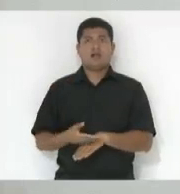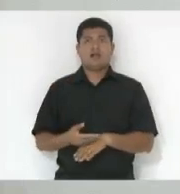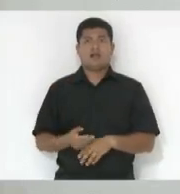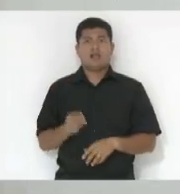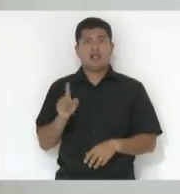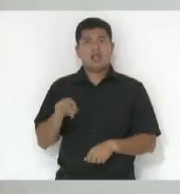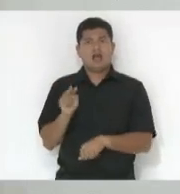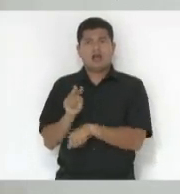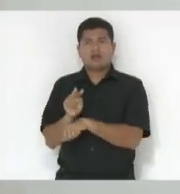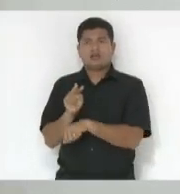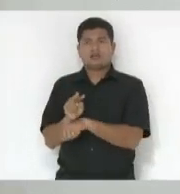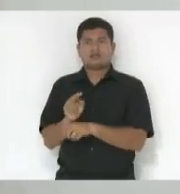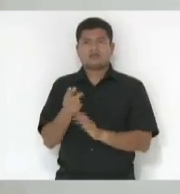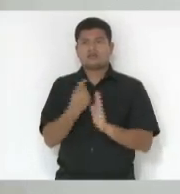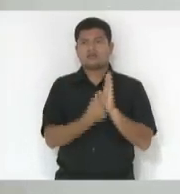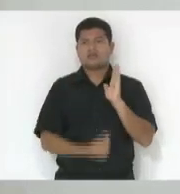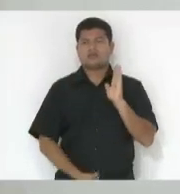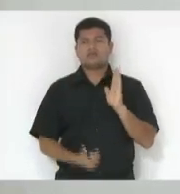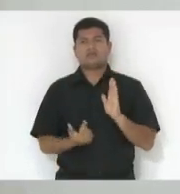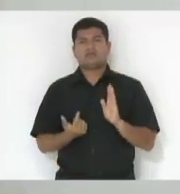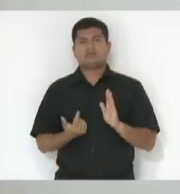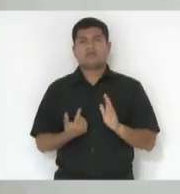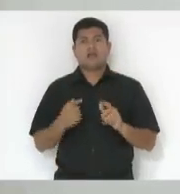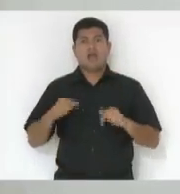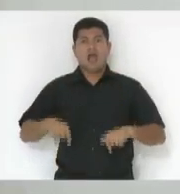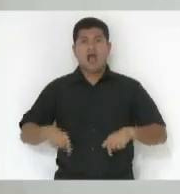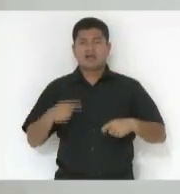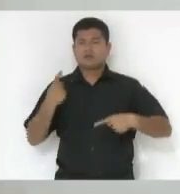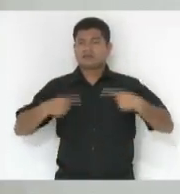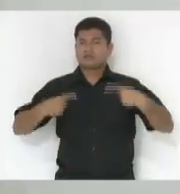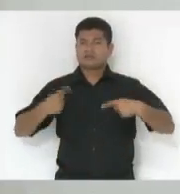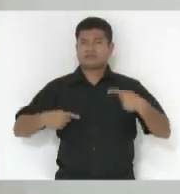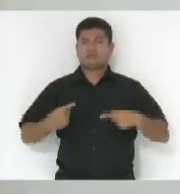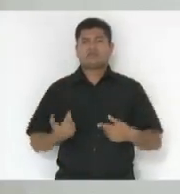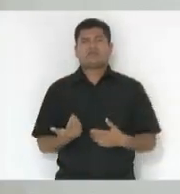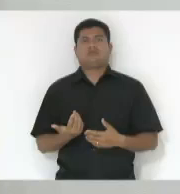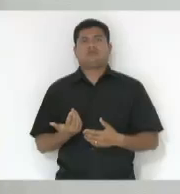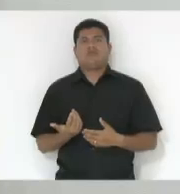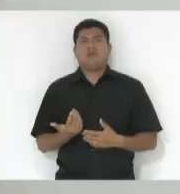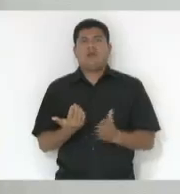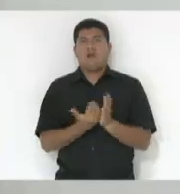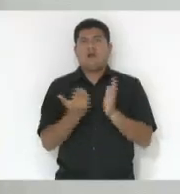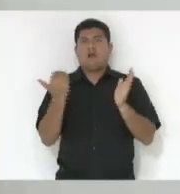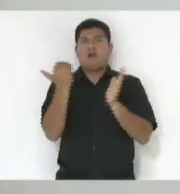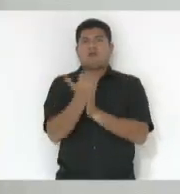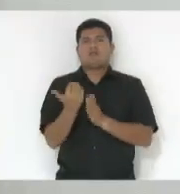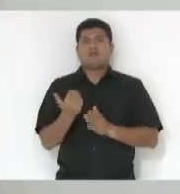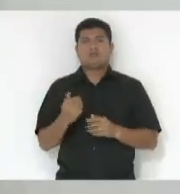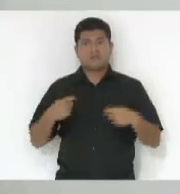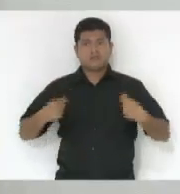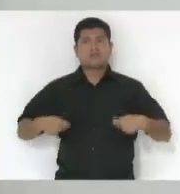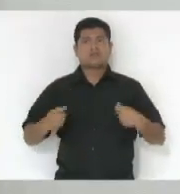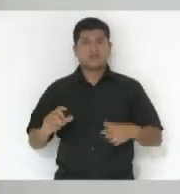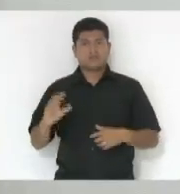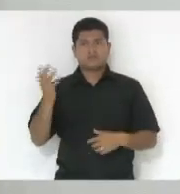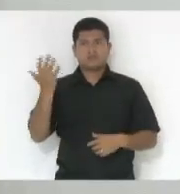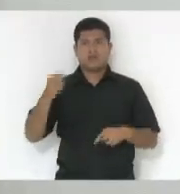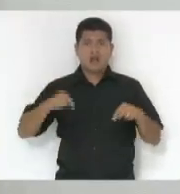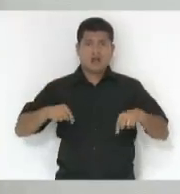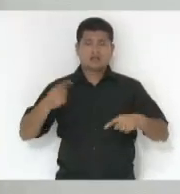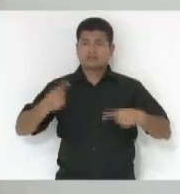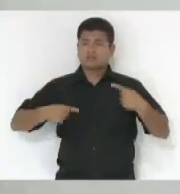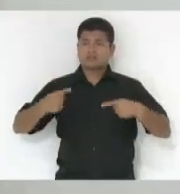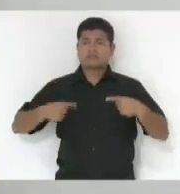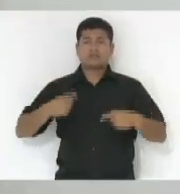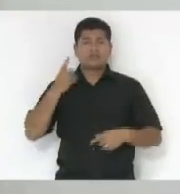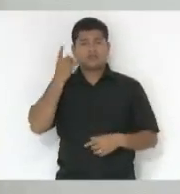do nosso orçamento. É aqui que a discussão sobre os aumentos deve acontecer. São os deputados